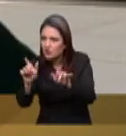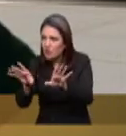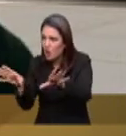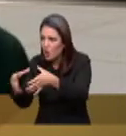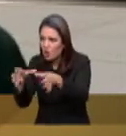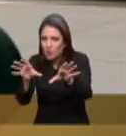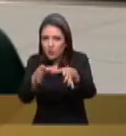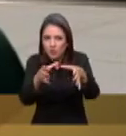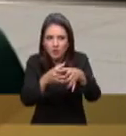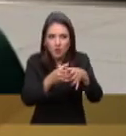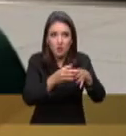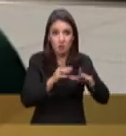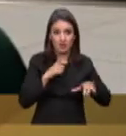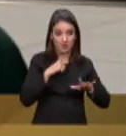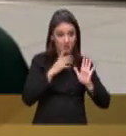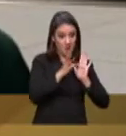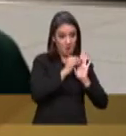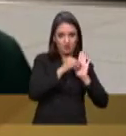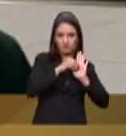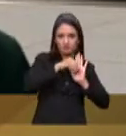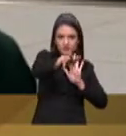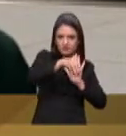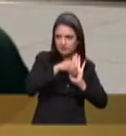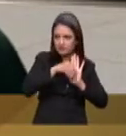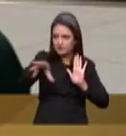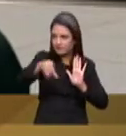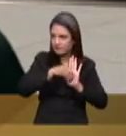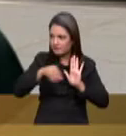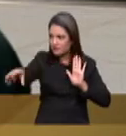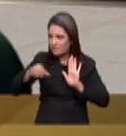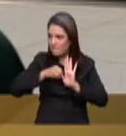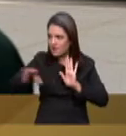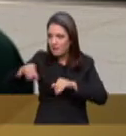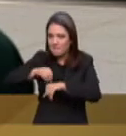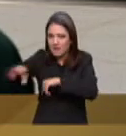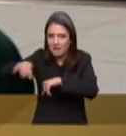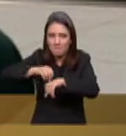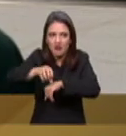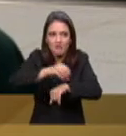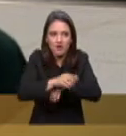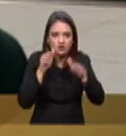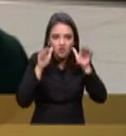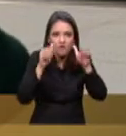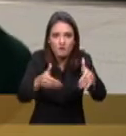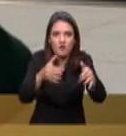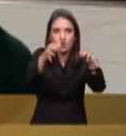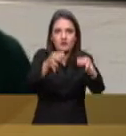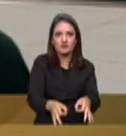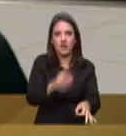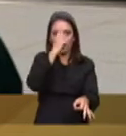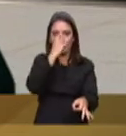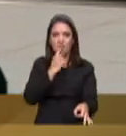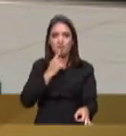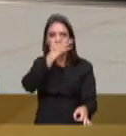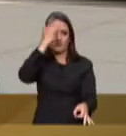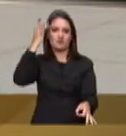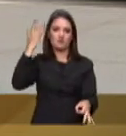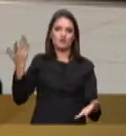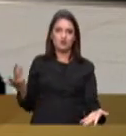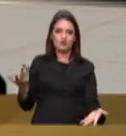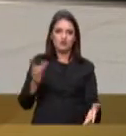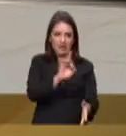comportamentais possibilitada pelo acesso a dados pessoais dos usuários pelas plataformas por